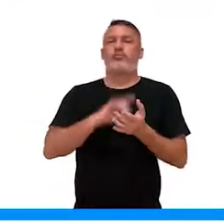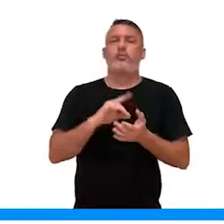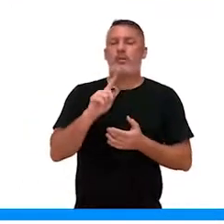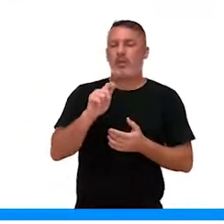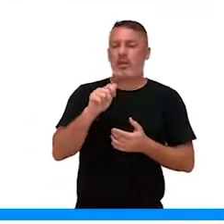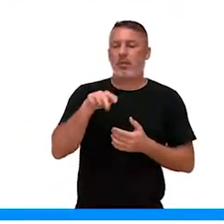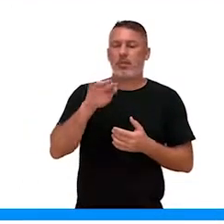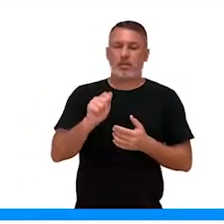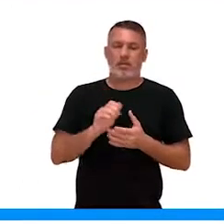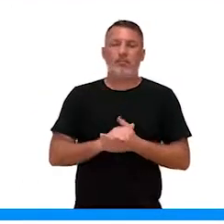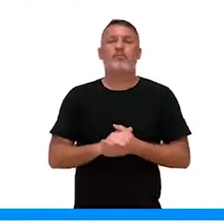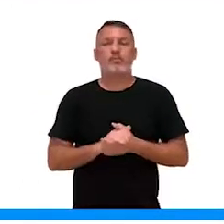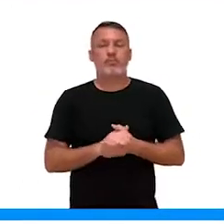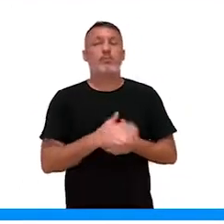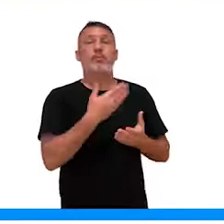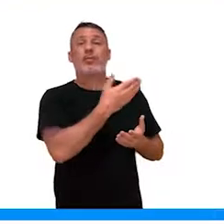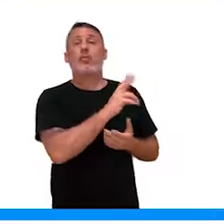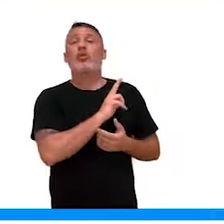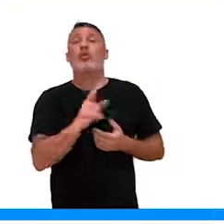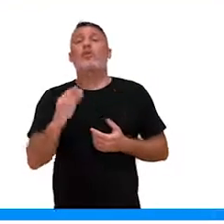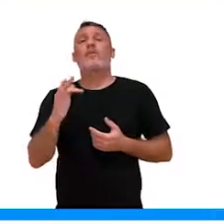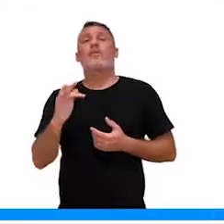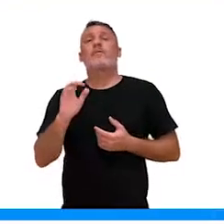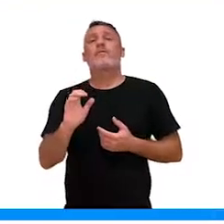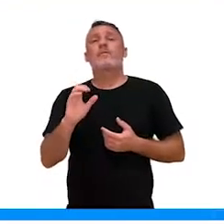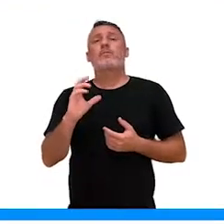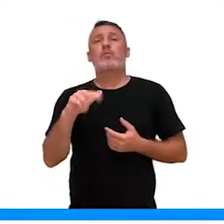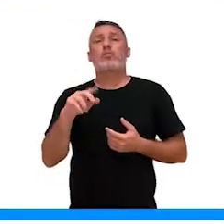gameta essencialmente viável.